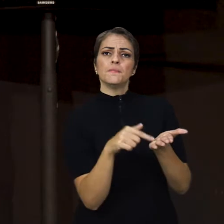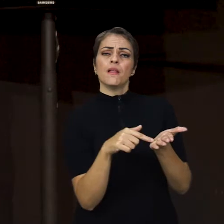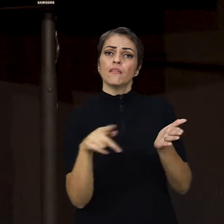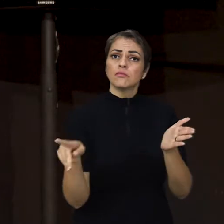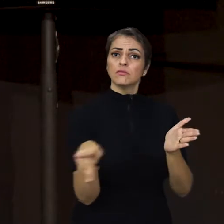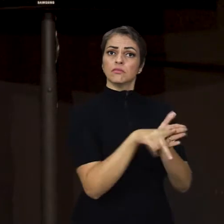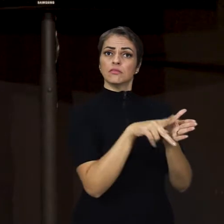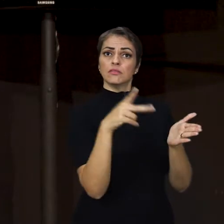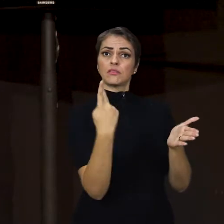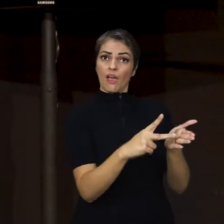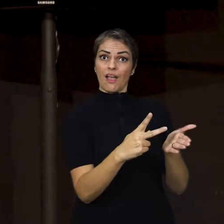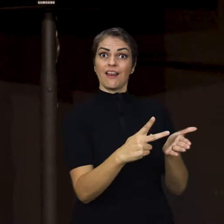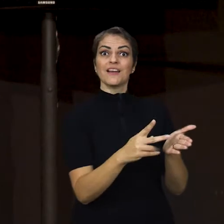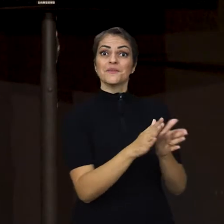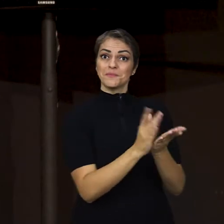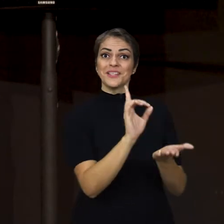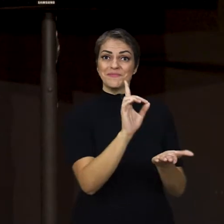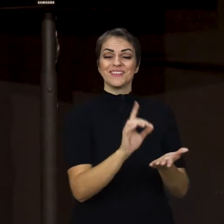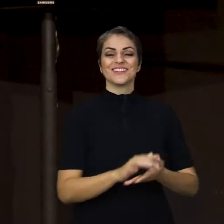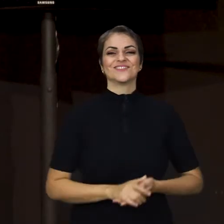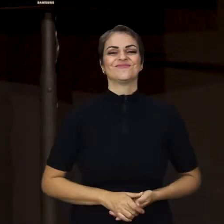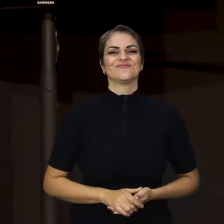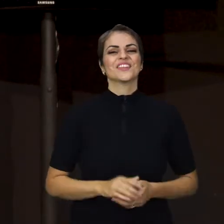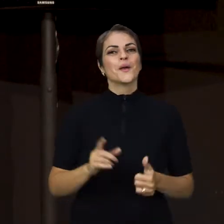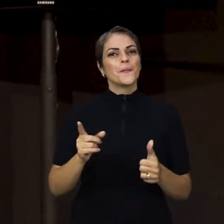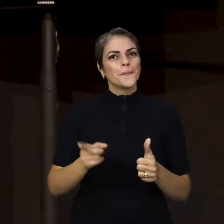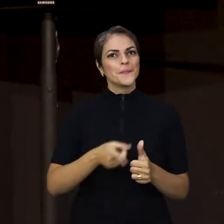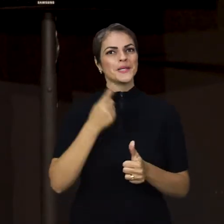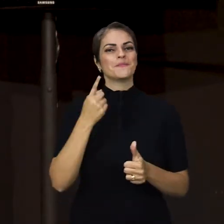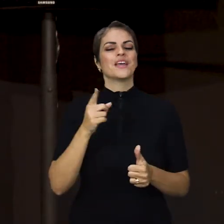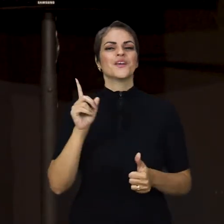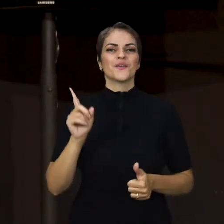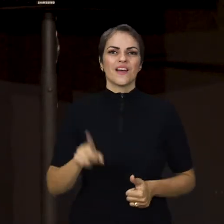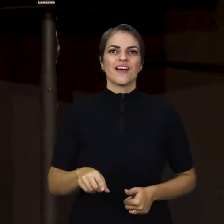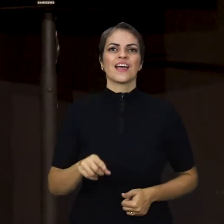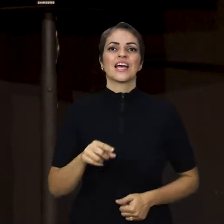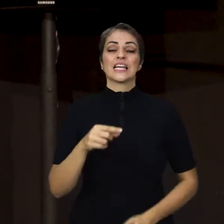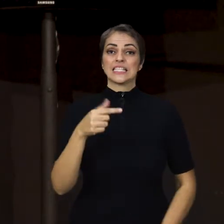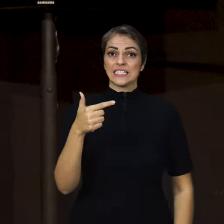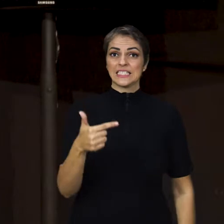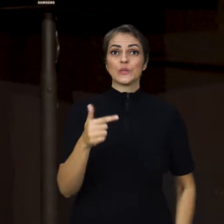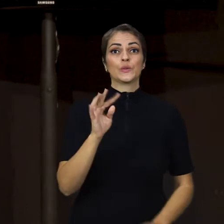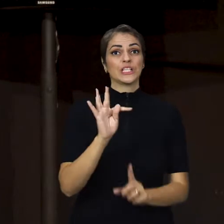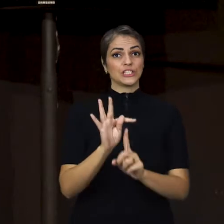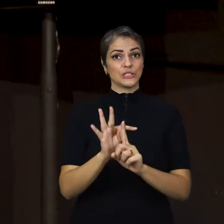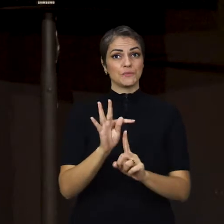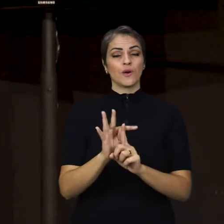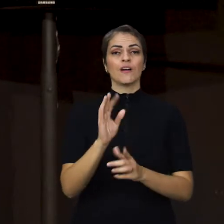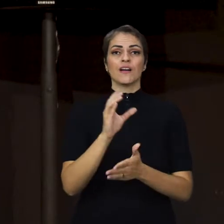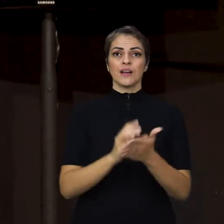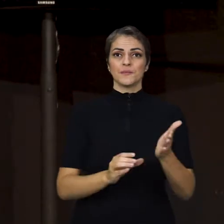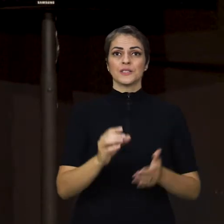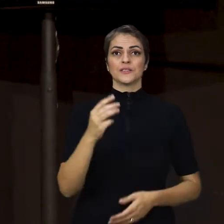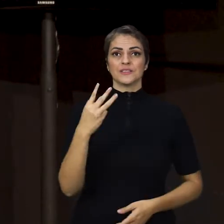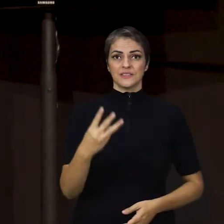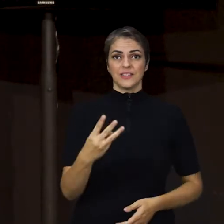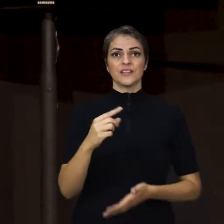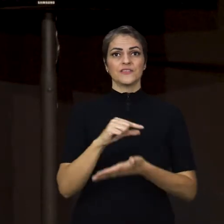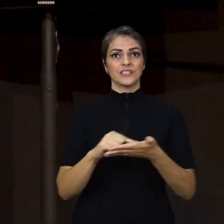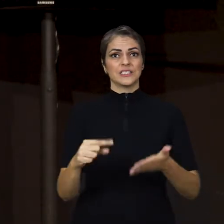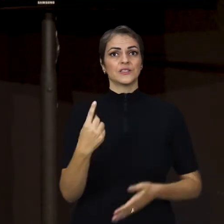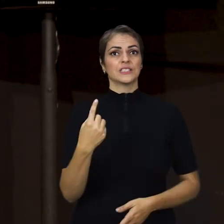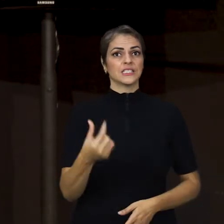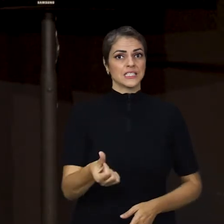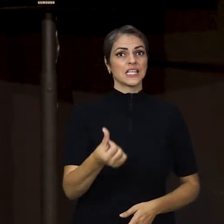Bíblia. E eu quero ler com você, em primeiro lugar, uma passagem que está em 2 Timóteo, no capítulo 3, versos 16 e